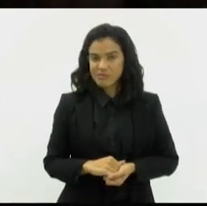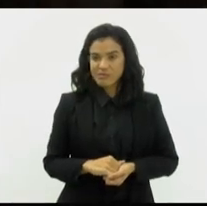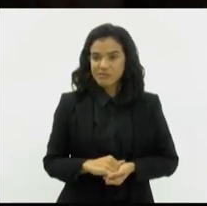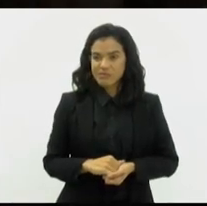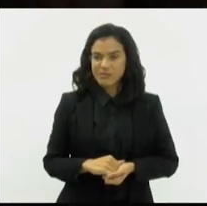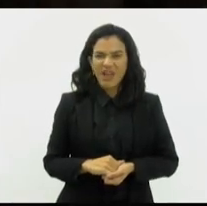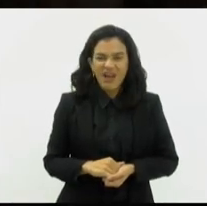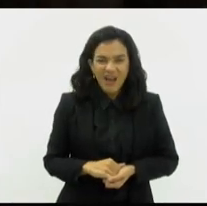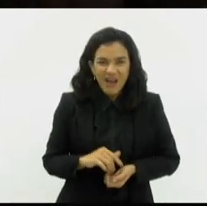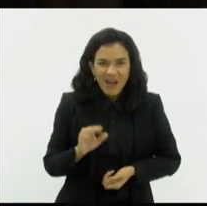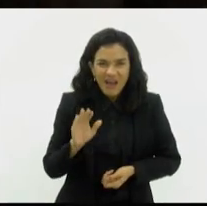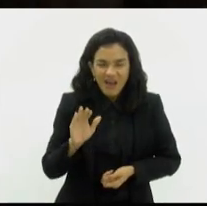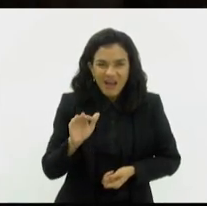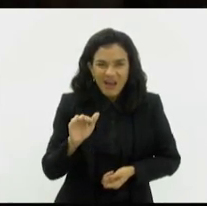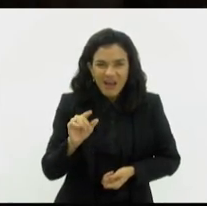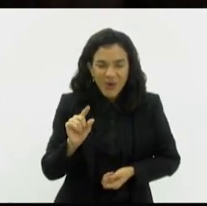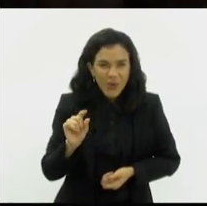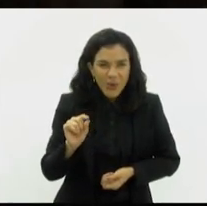Hã?